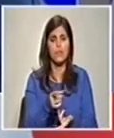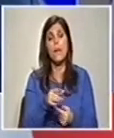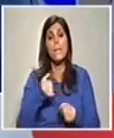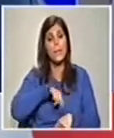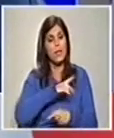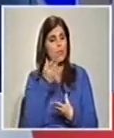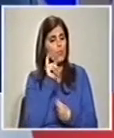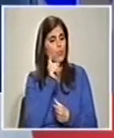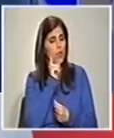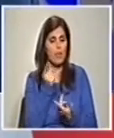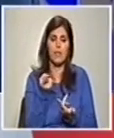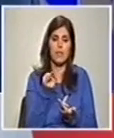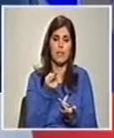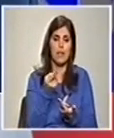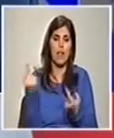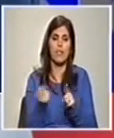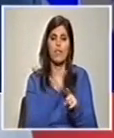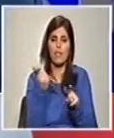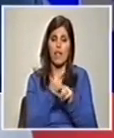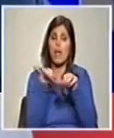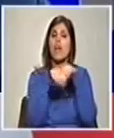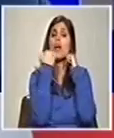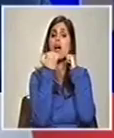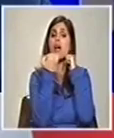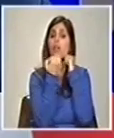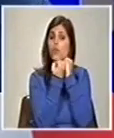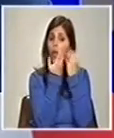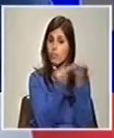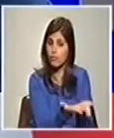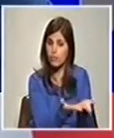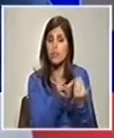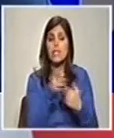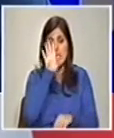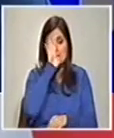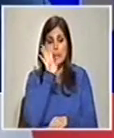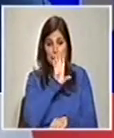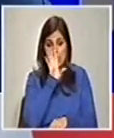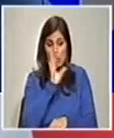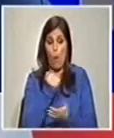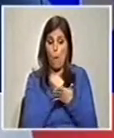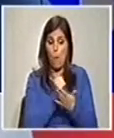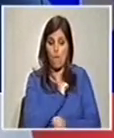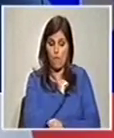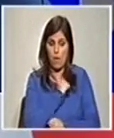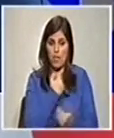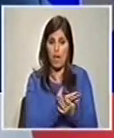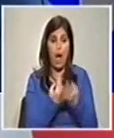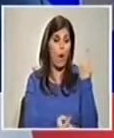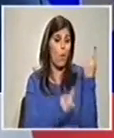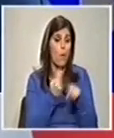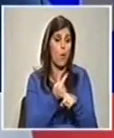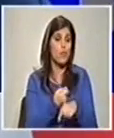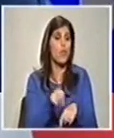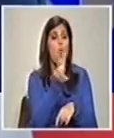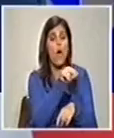relevância das iniciativas da sociedade. É muito importante saber se o nosso apoio de facto faz alguma diferença, porque não é pôr